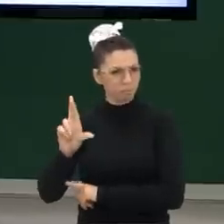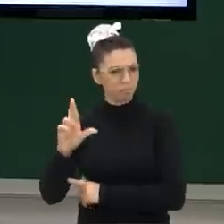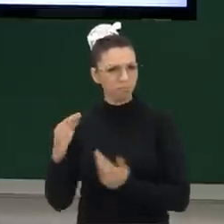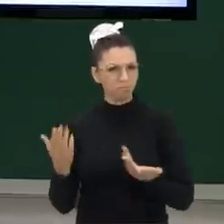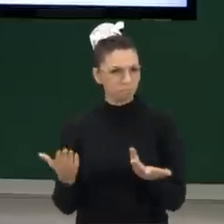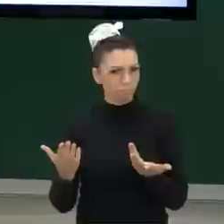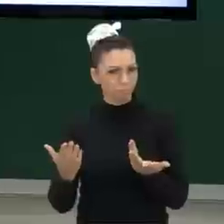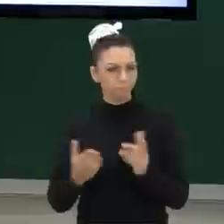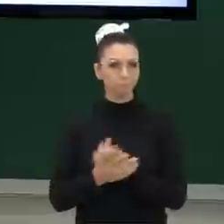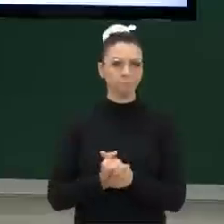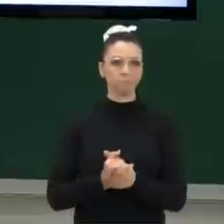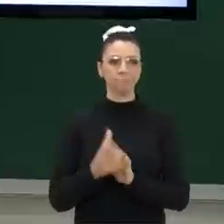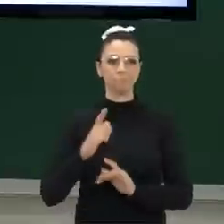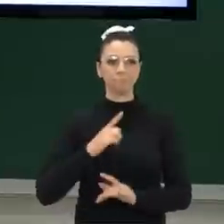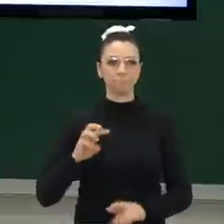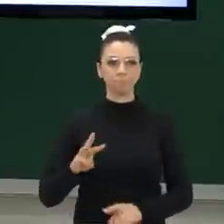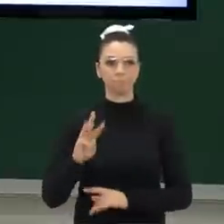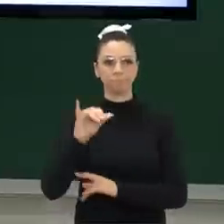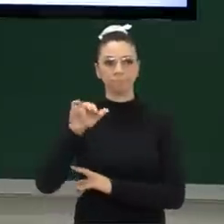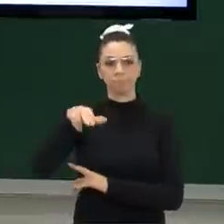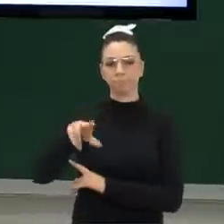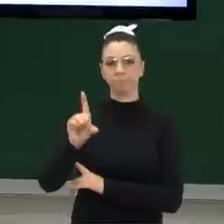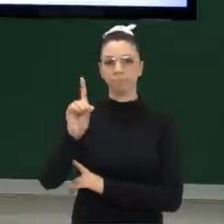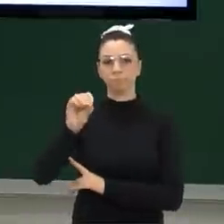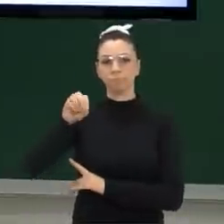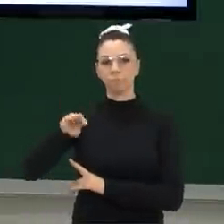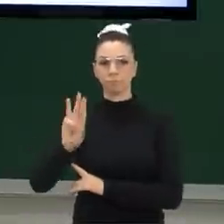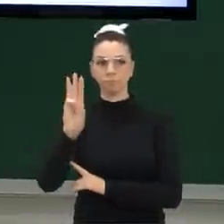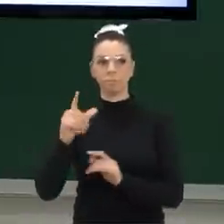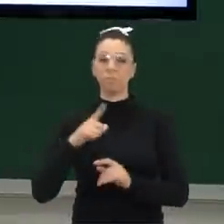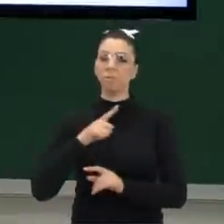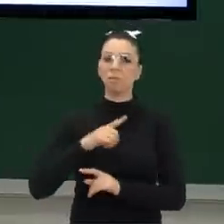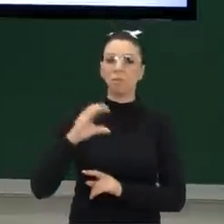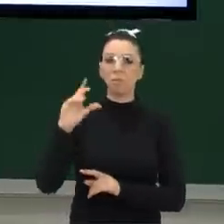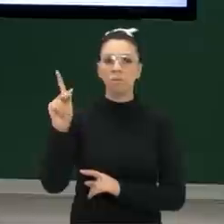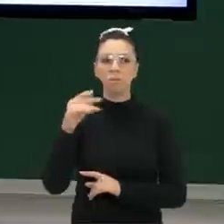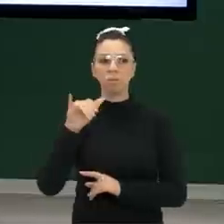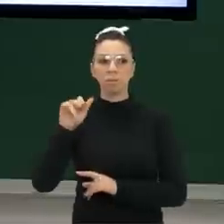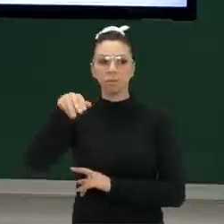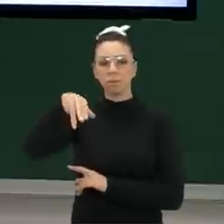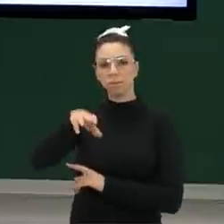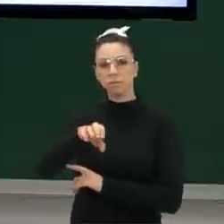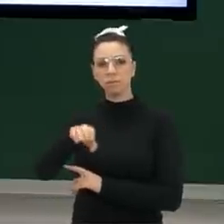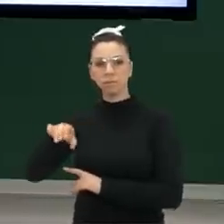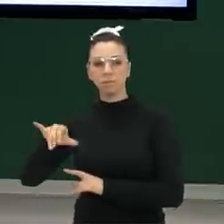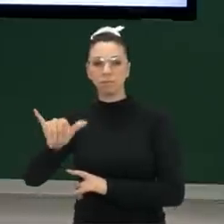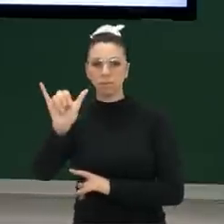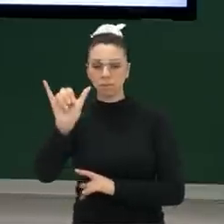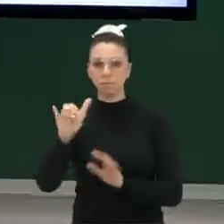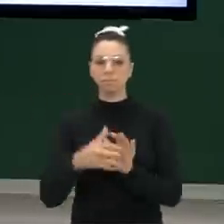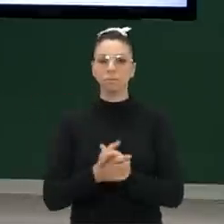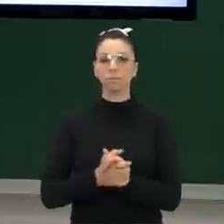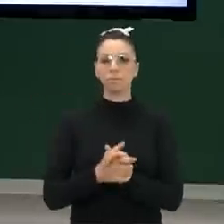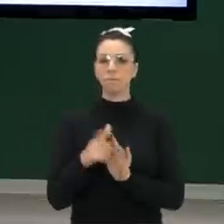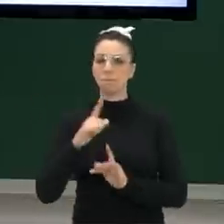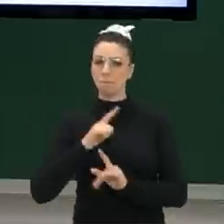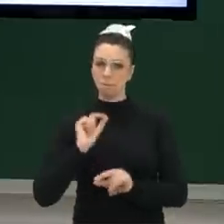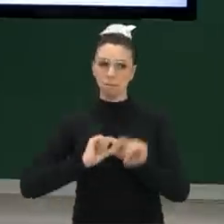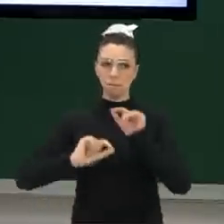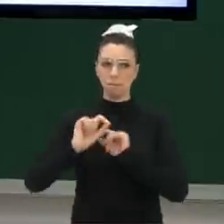door. Elas têm window. Elas têm chimney. Elas